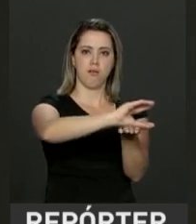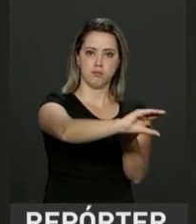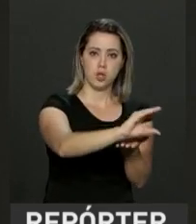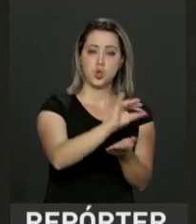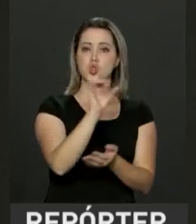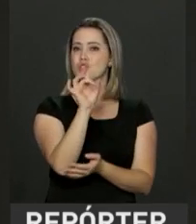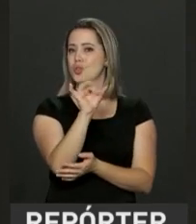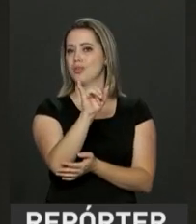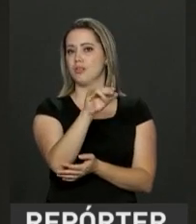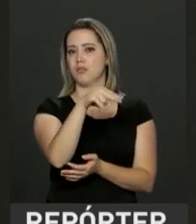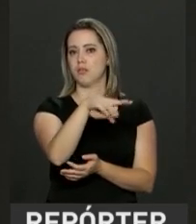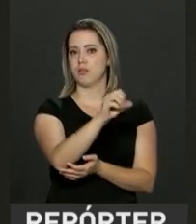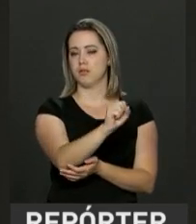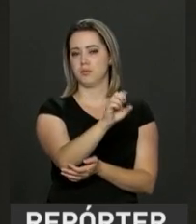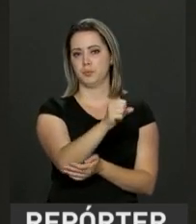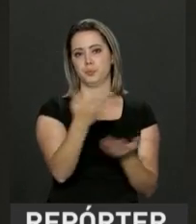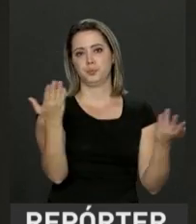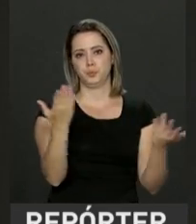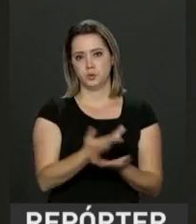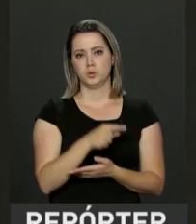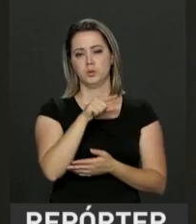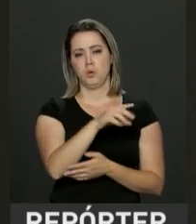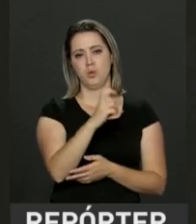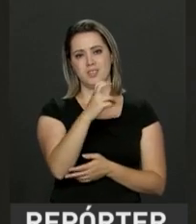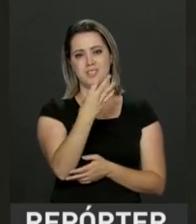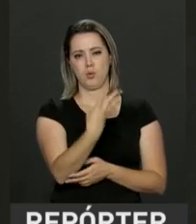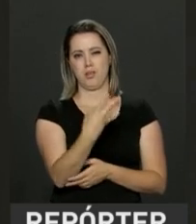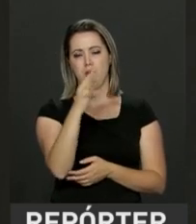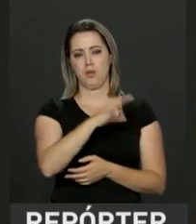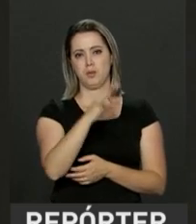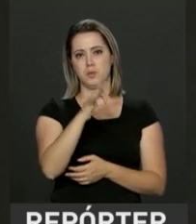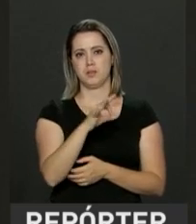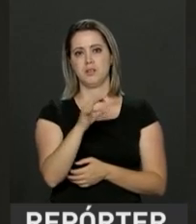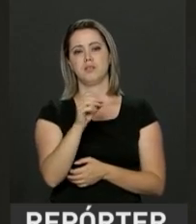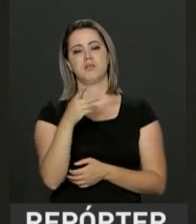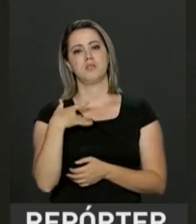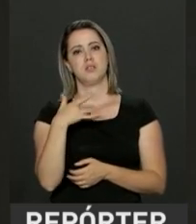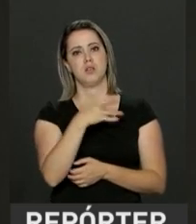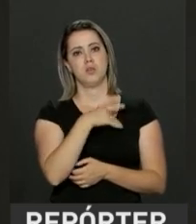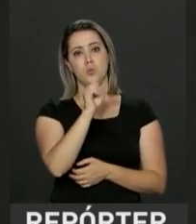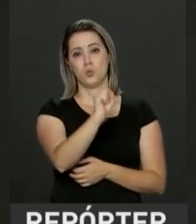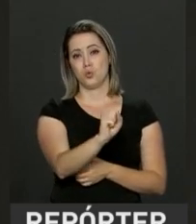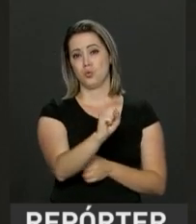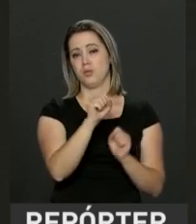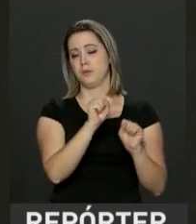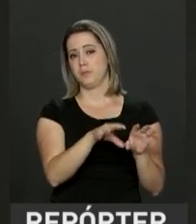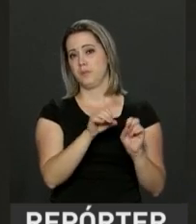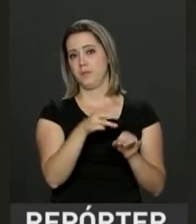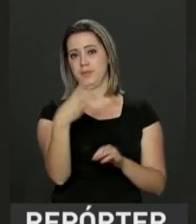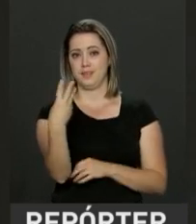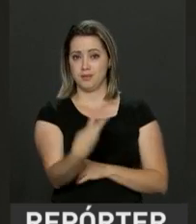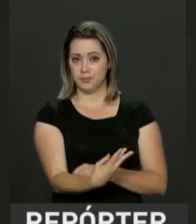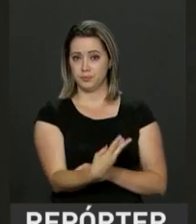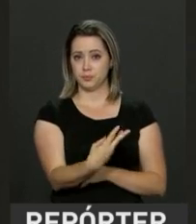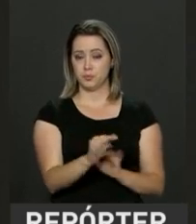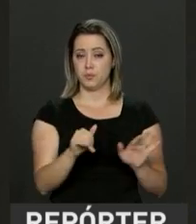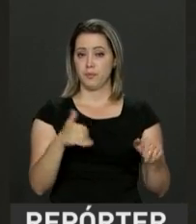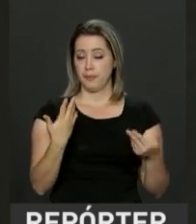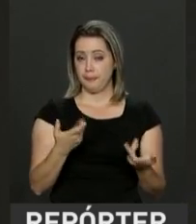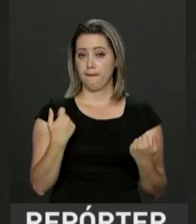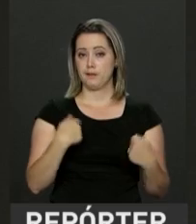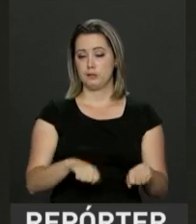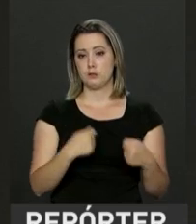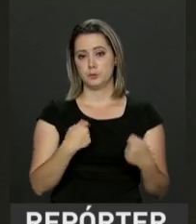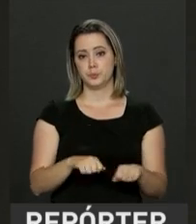hoje e pouco com amanhã a Previdência gasta 54% saúde o educação menos de três então sem uma reforma da